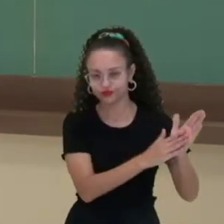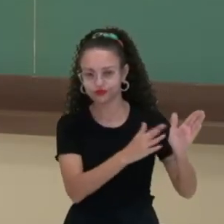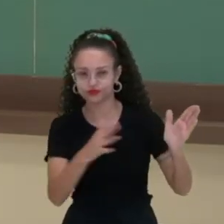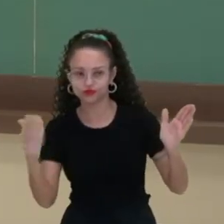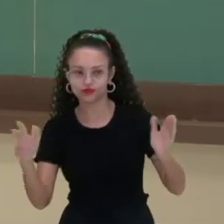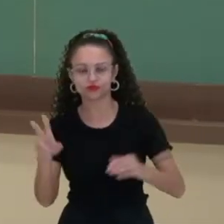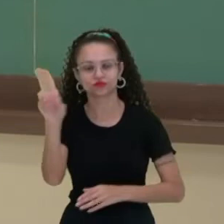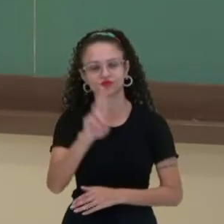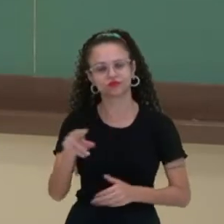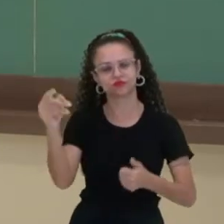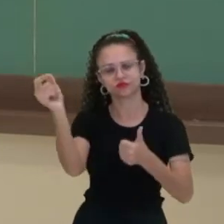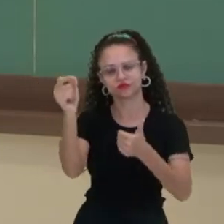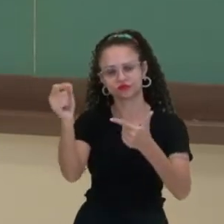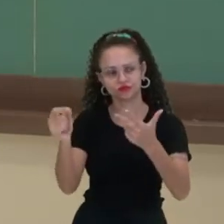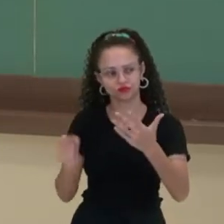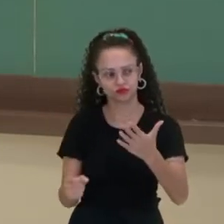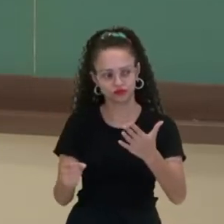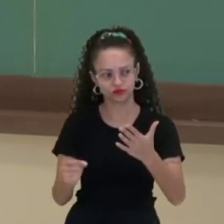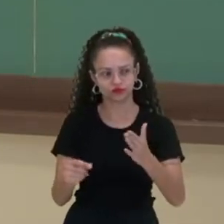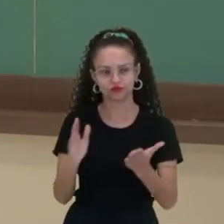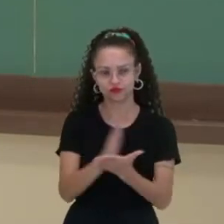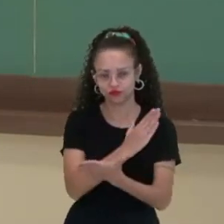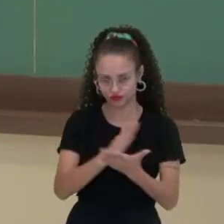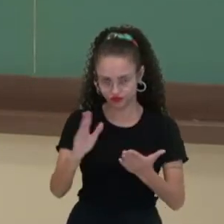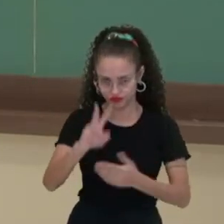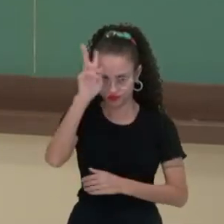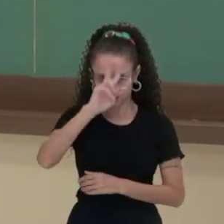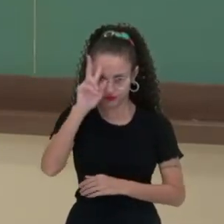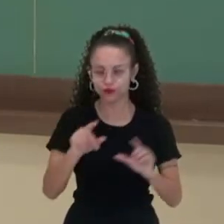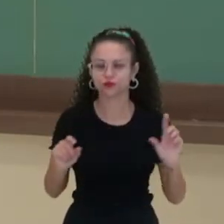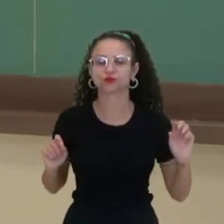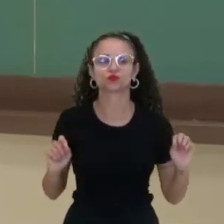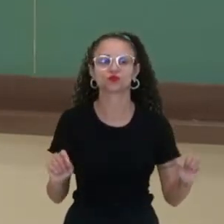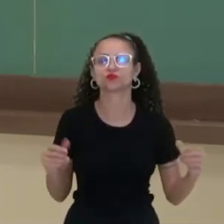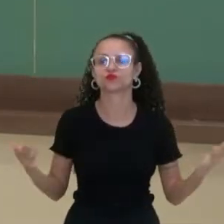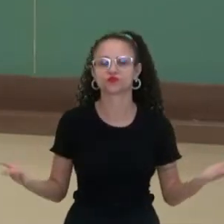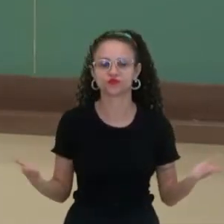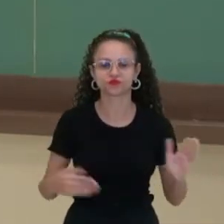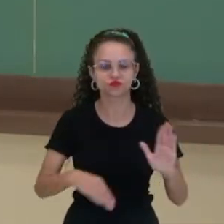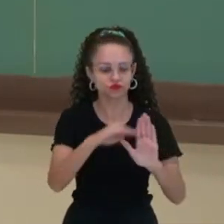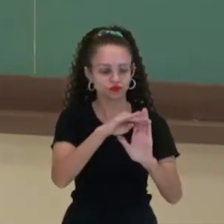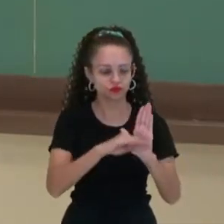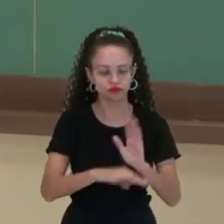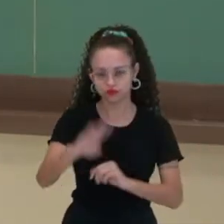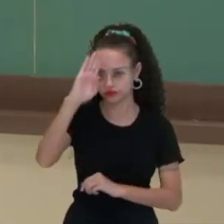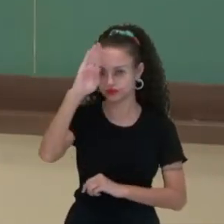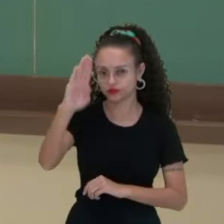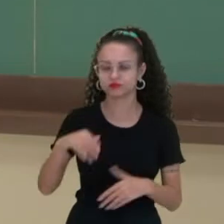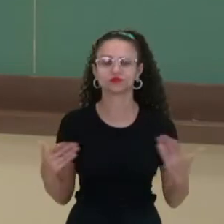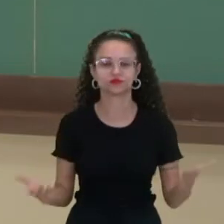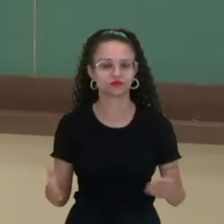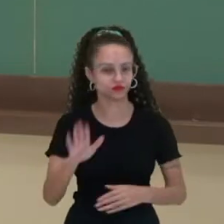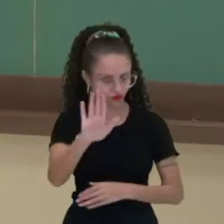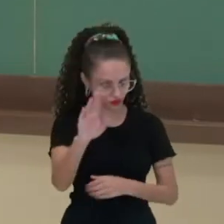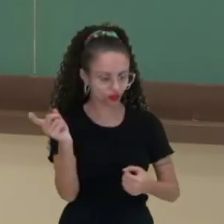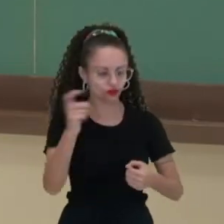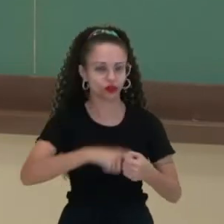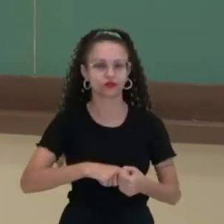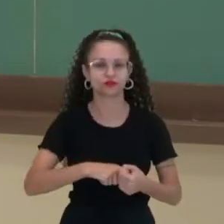certos critérios para dividir os períodos da história. Qual seria um desses principais critérios? Daqui a pouco nós